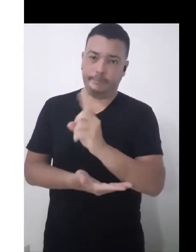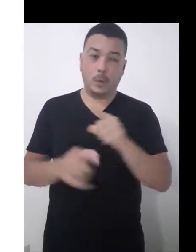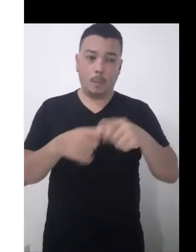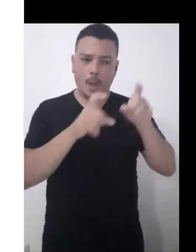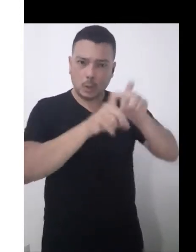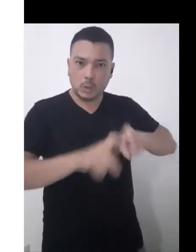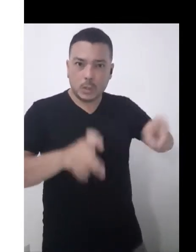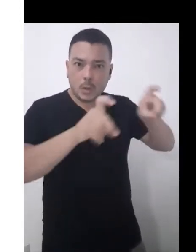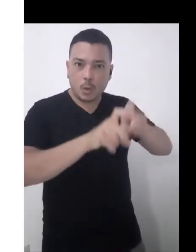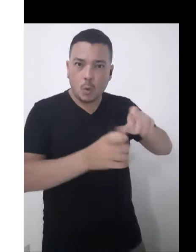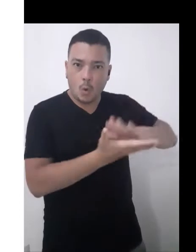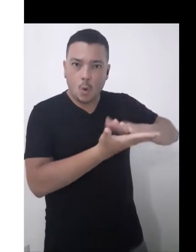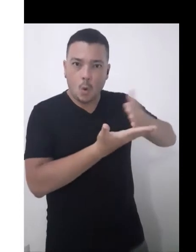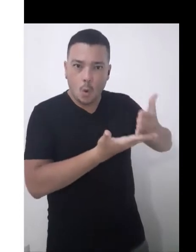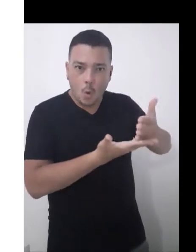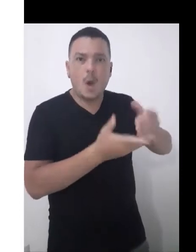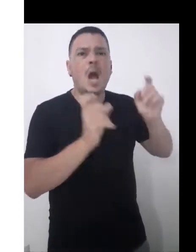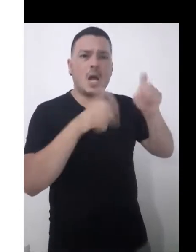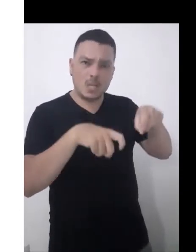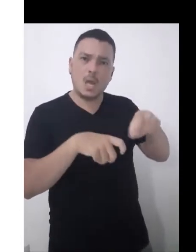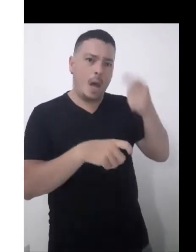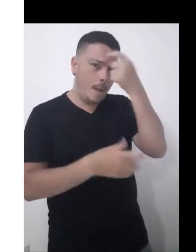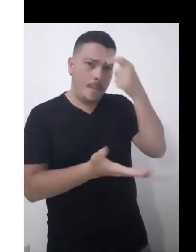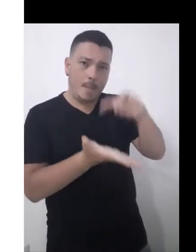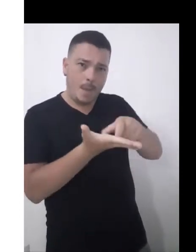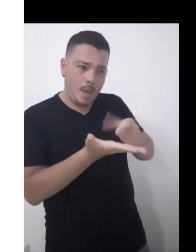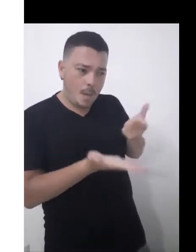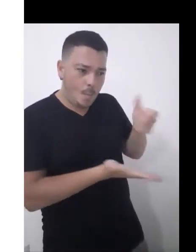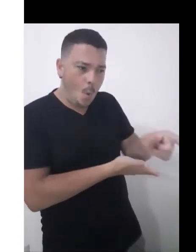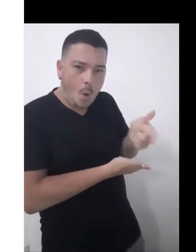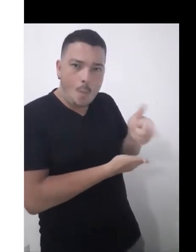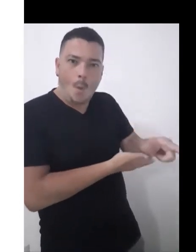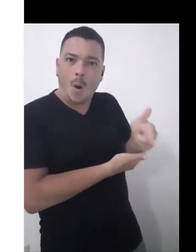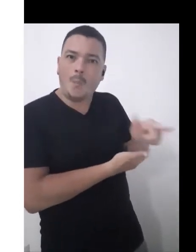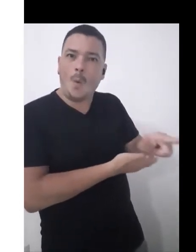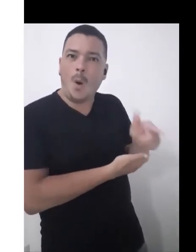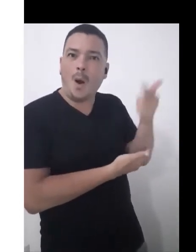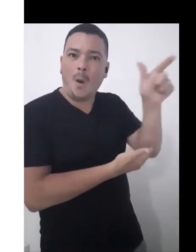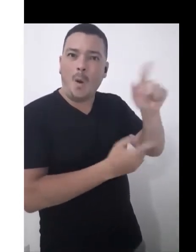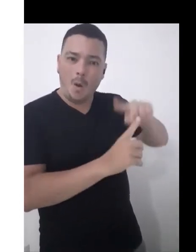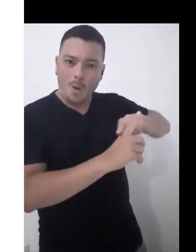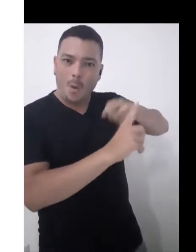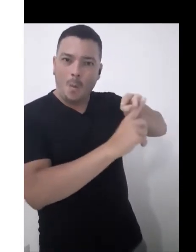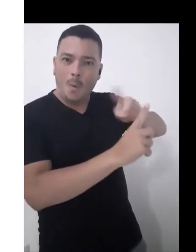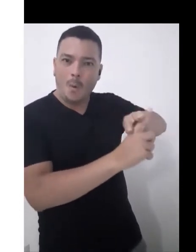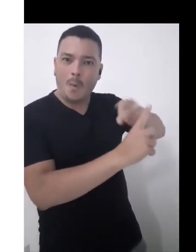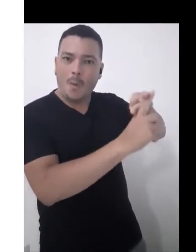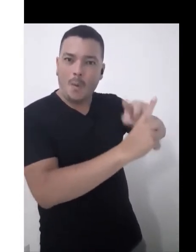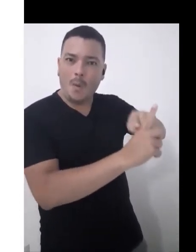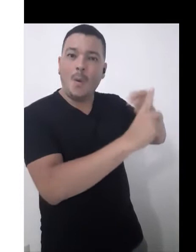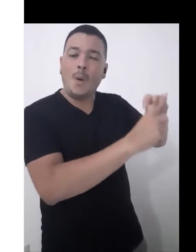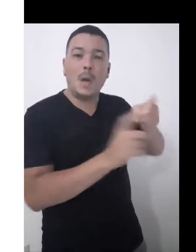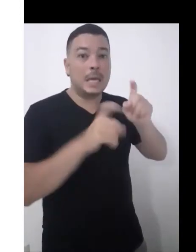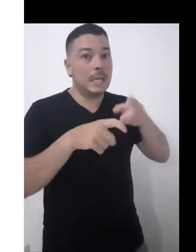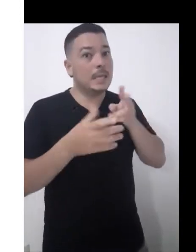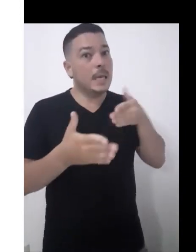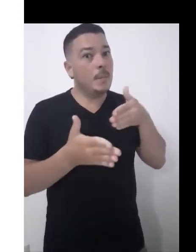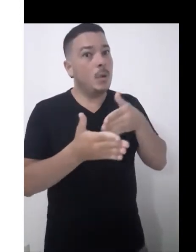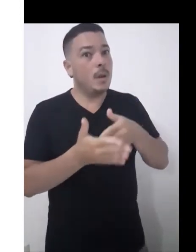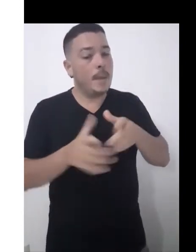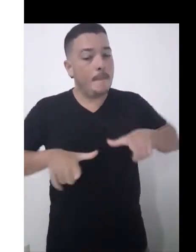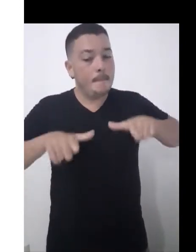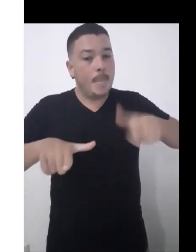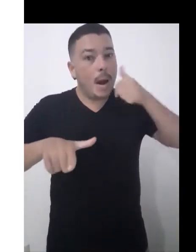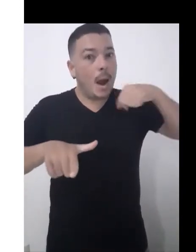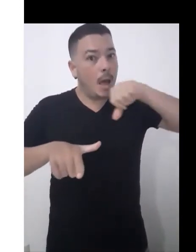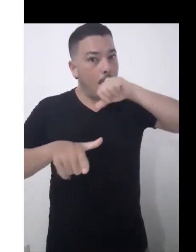de servidor, de notebook, eu consigo adicionar mais memória RAM, sempre lembrando, sempre no limite da placa-mãe. A placa-mãe aceita um limite